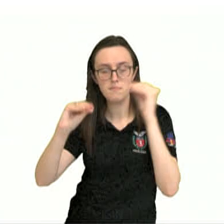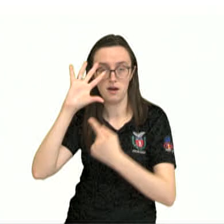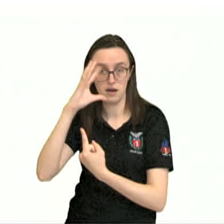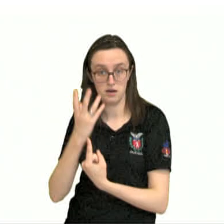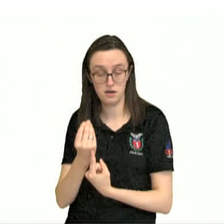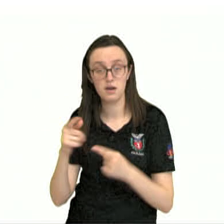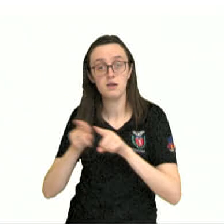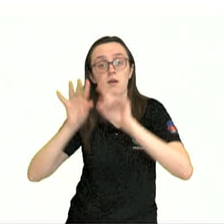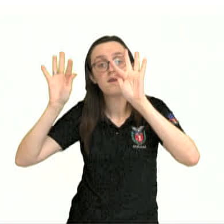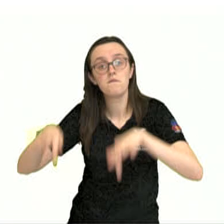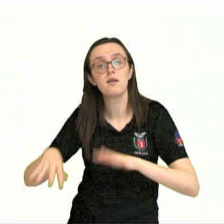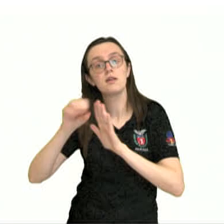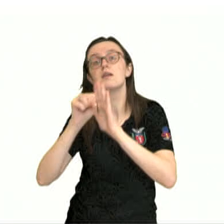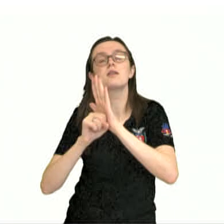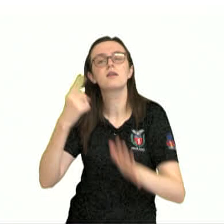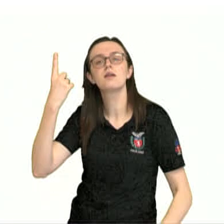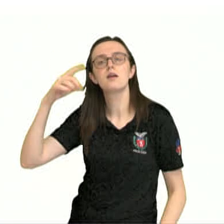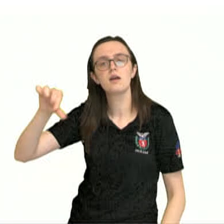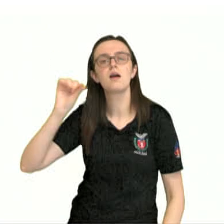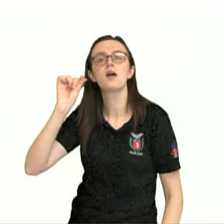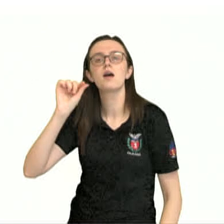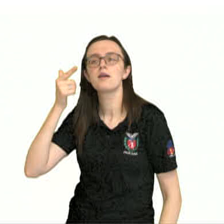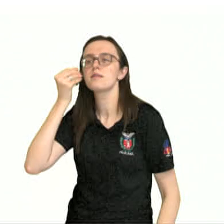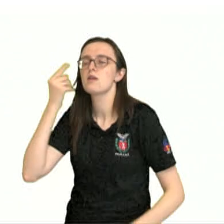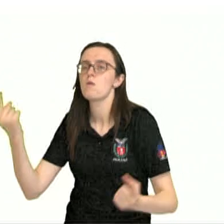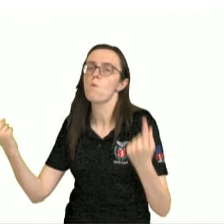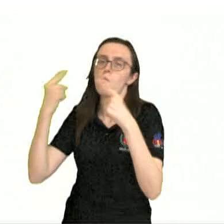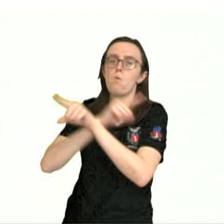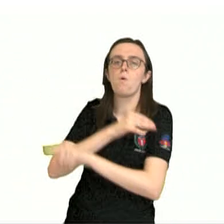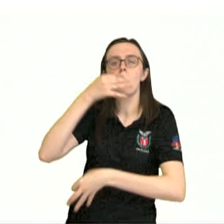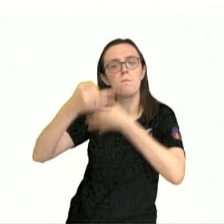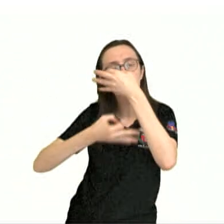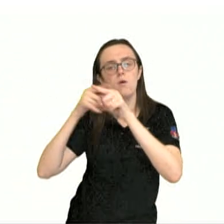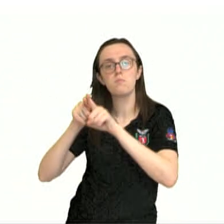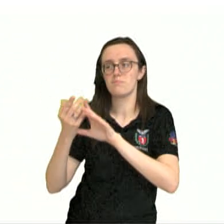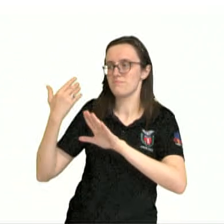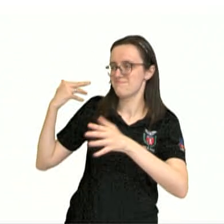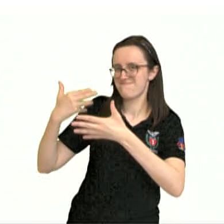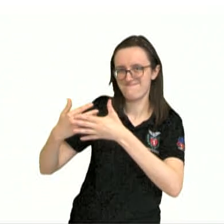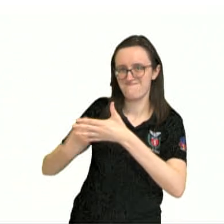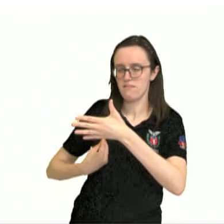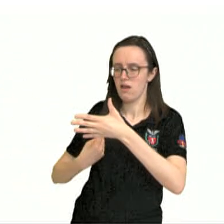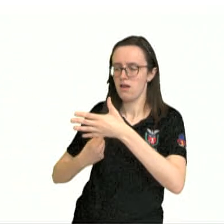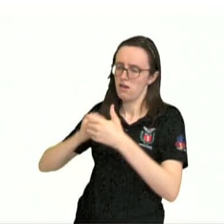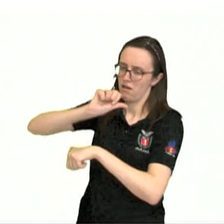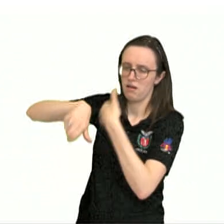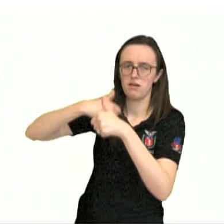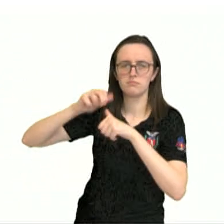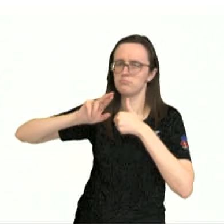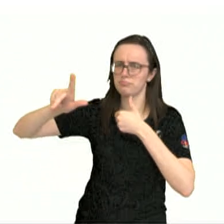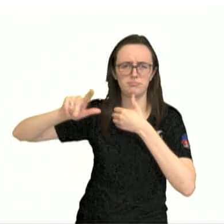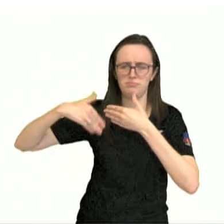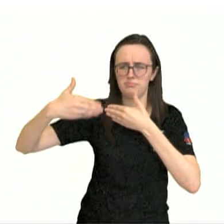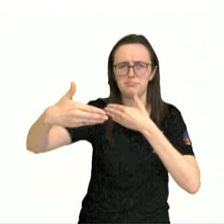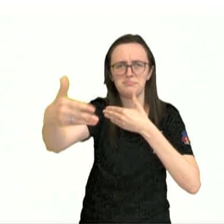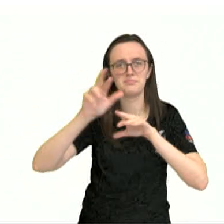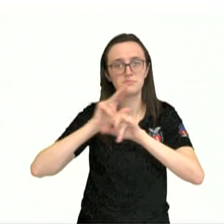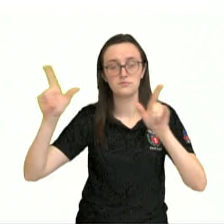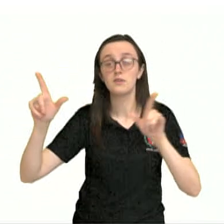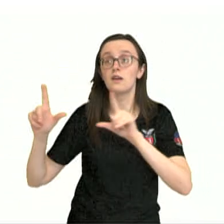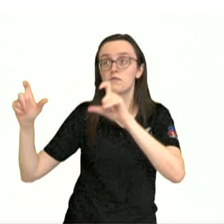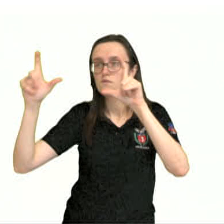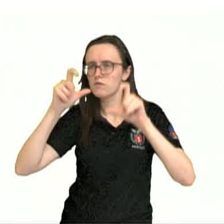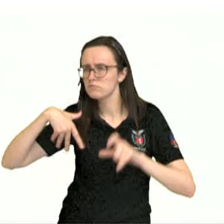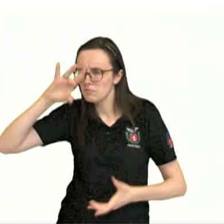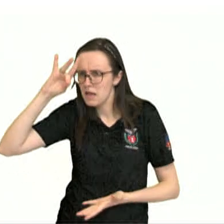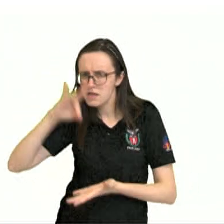E no final do século XIX, a fim de contrariar a opinião então vigente, alguns fotógrafos chegaram a um resultado mais concreto